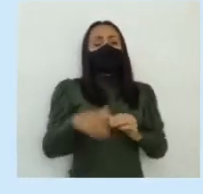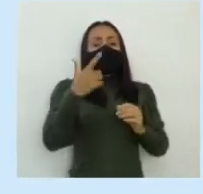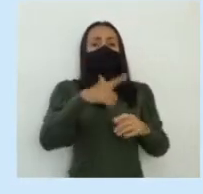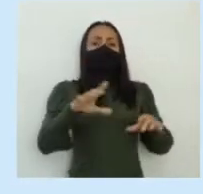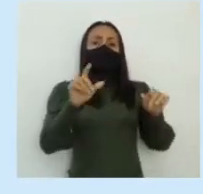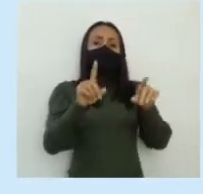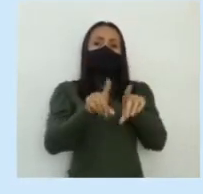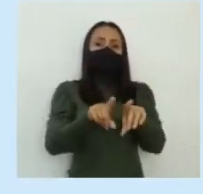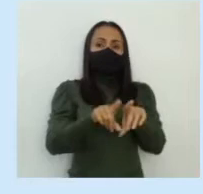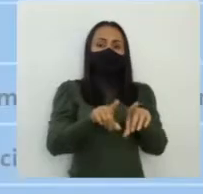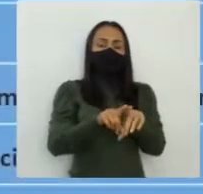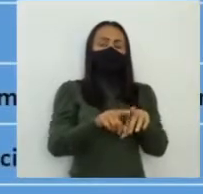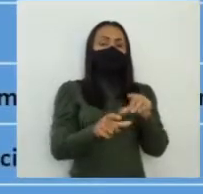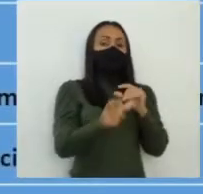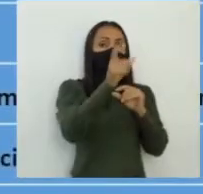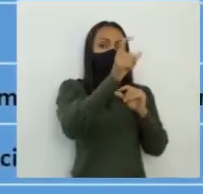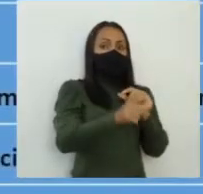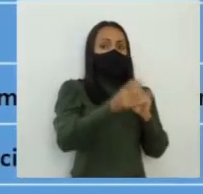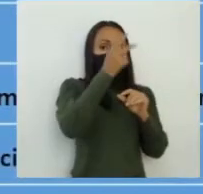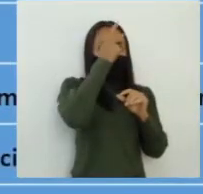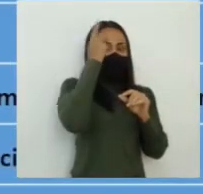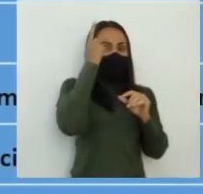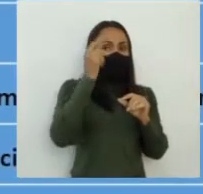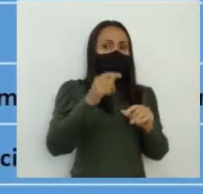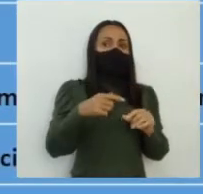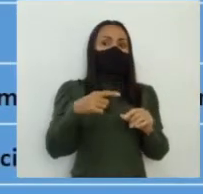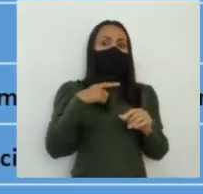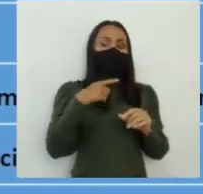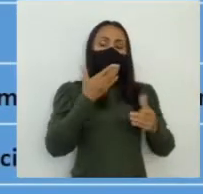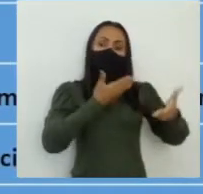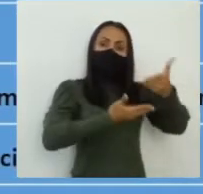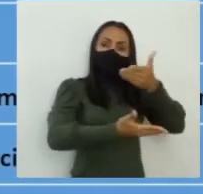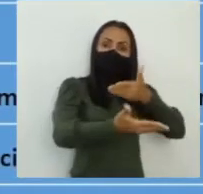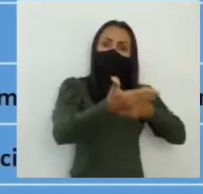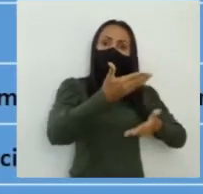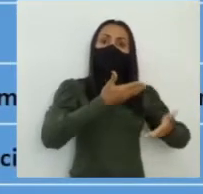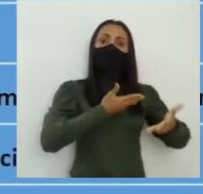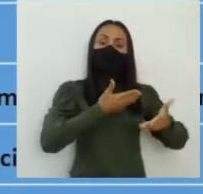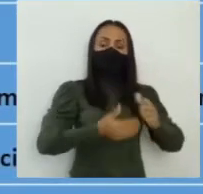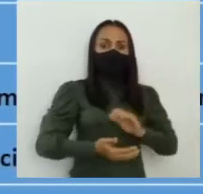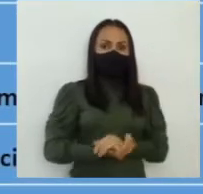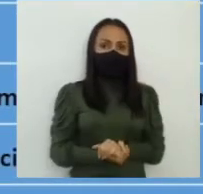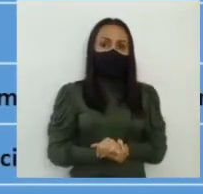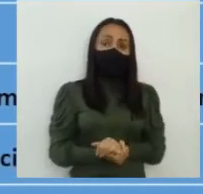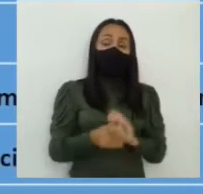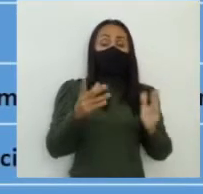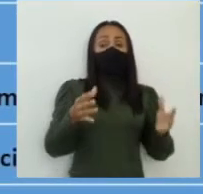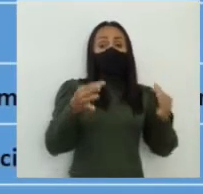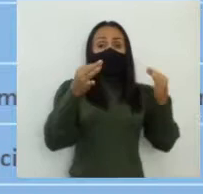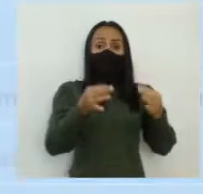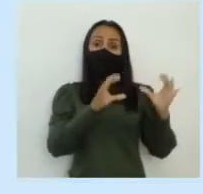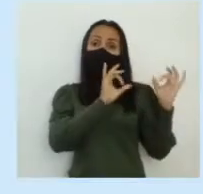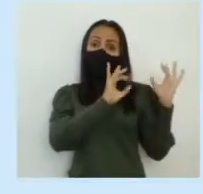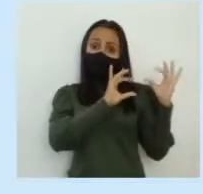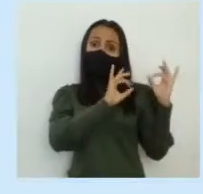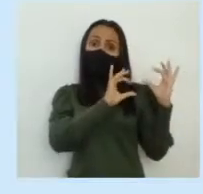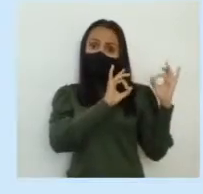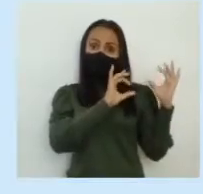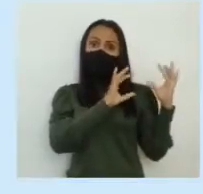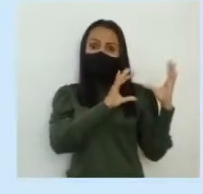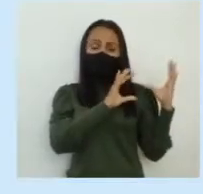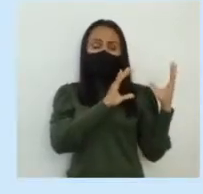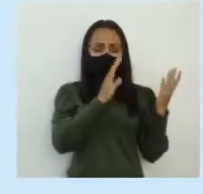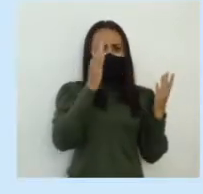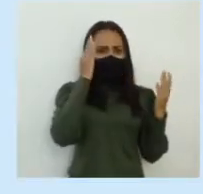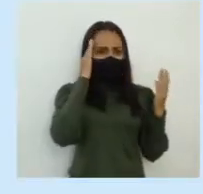seria que o destinatário ele vai fornecer retroação ao emissor. O que seria isso? É justamente o feedback, o retorno.